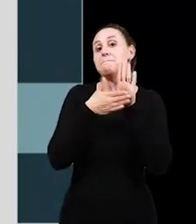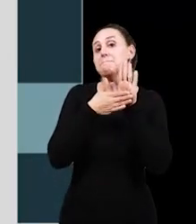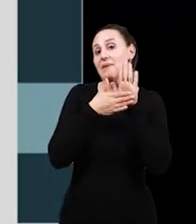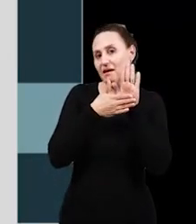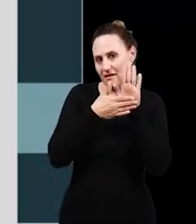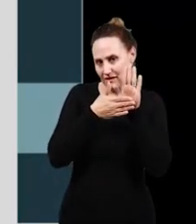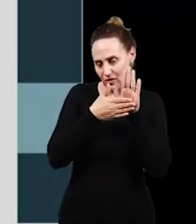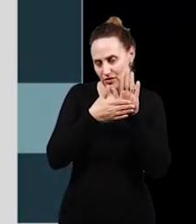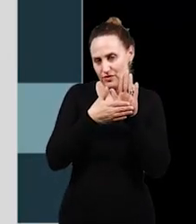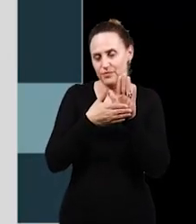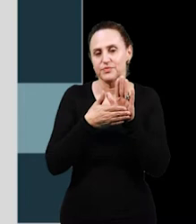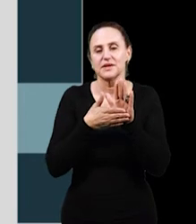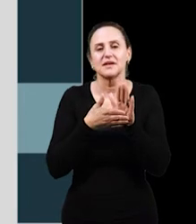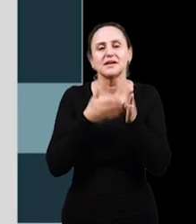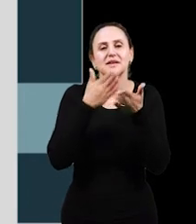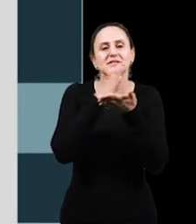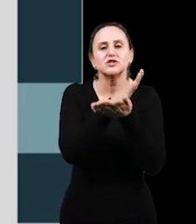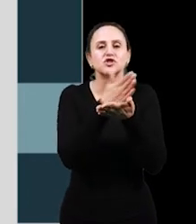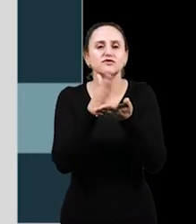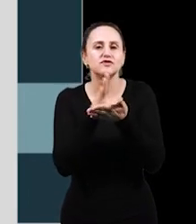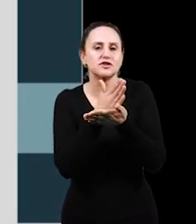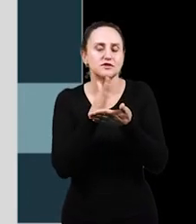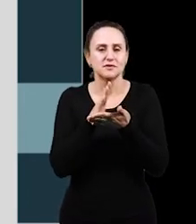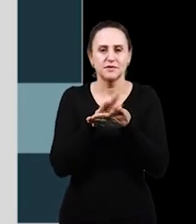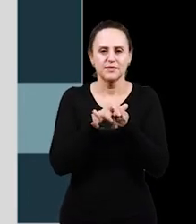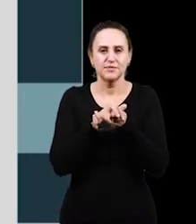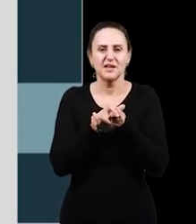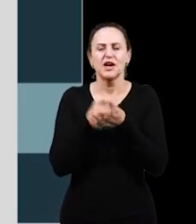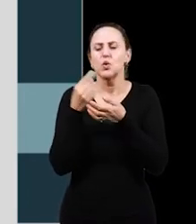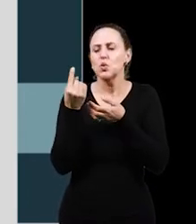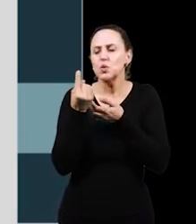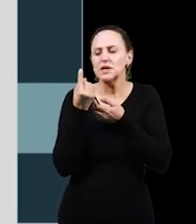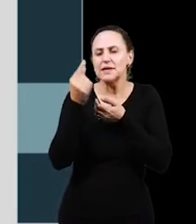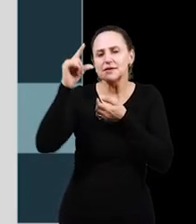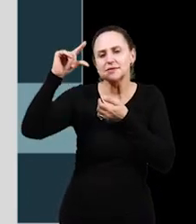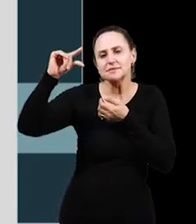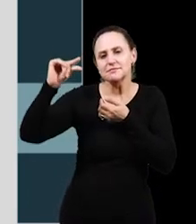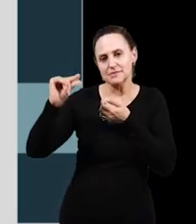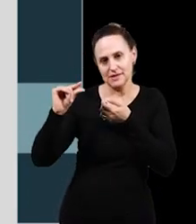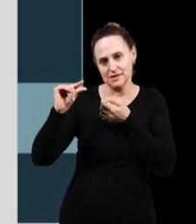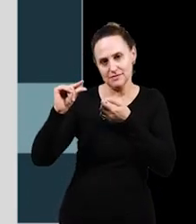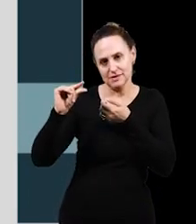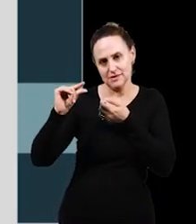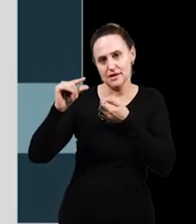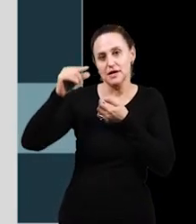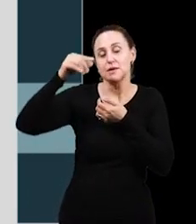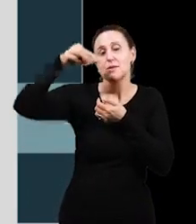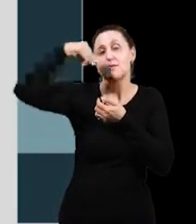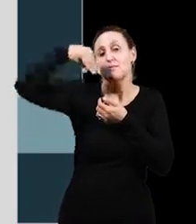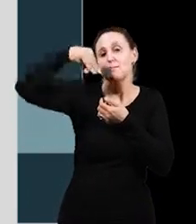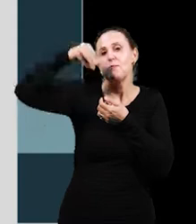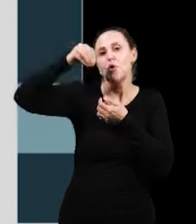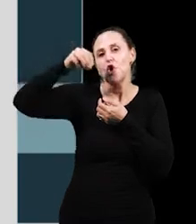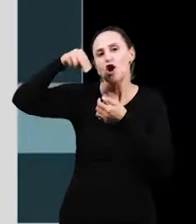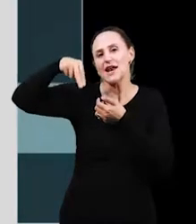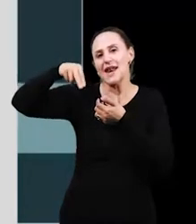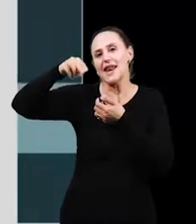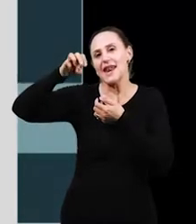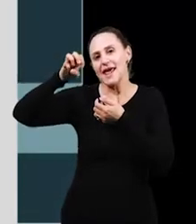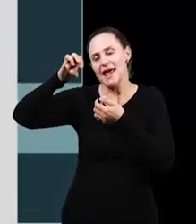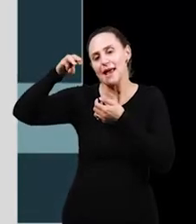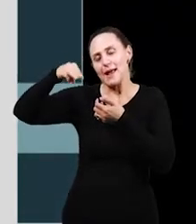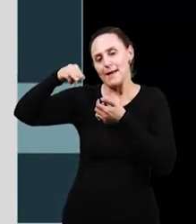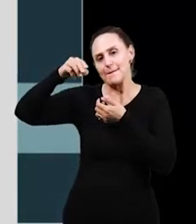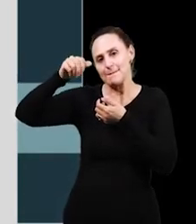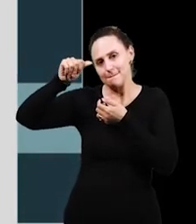articulação o enunciado de vidro esse linearmente em unidades mínimas significativas que ele chama de monemas como por